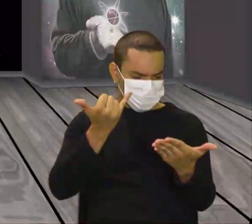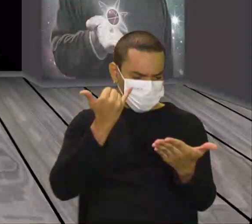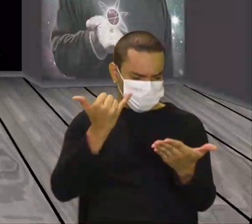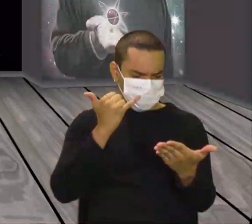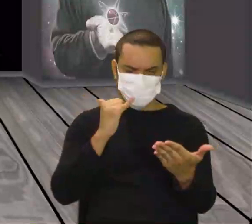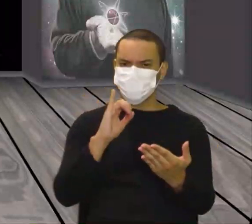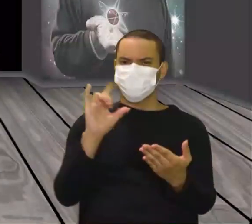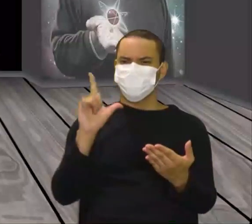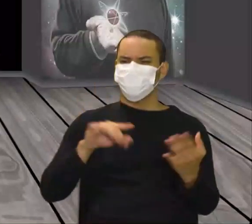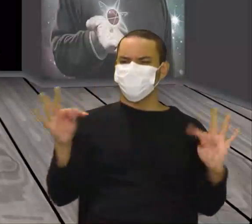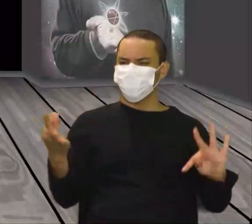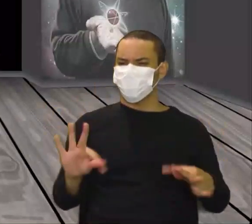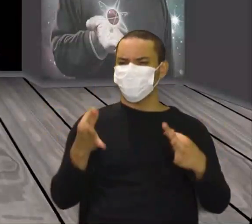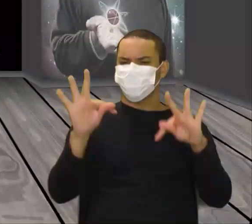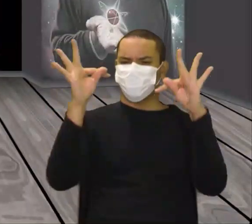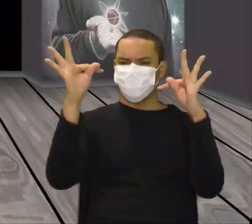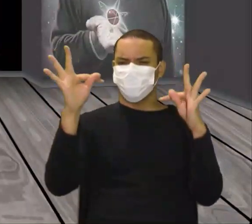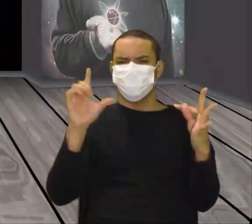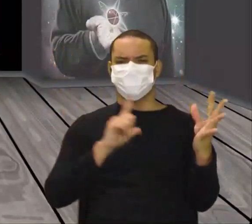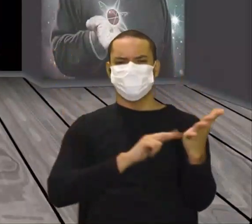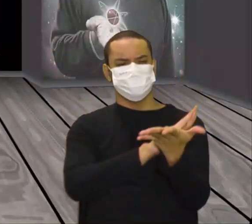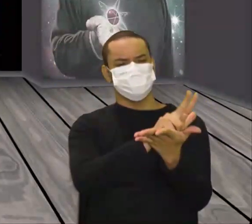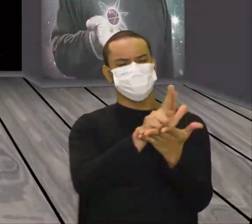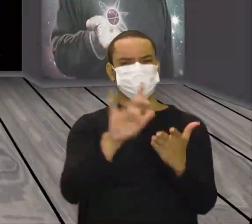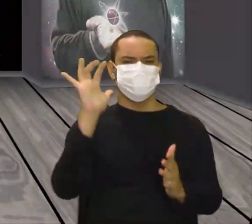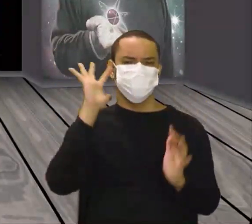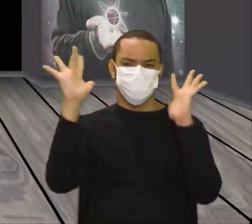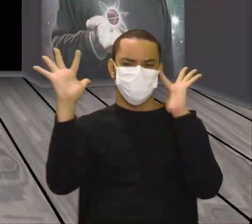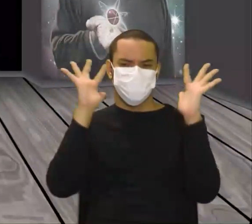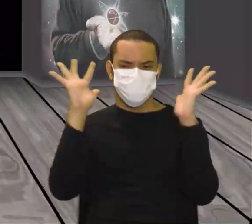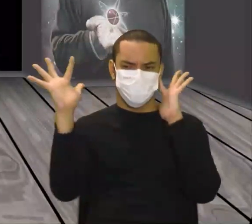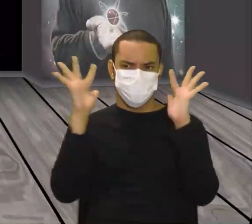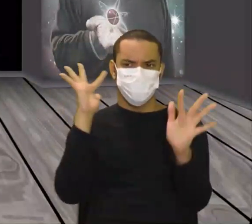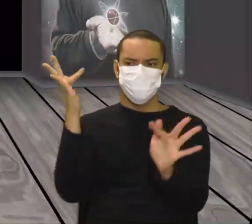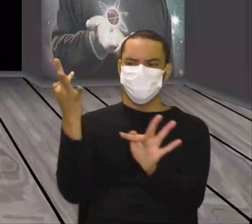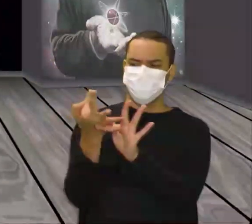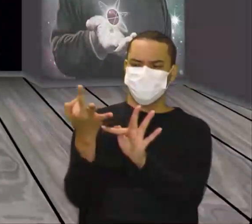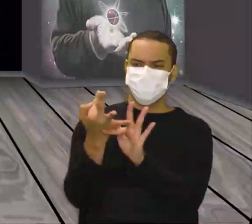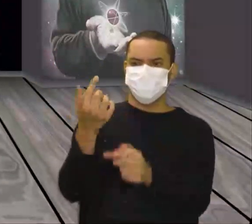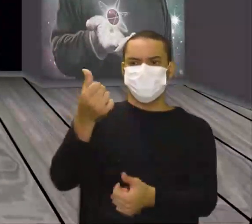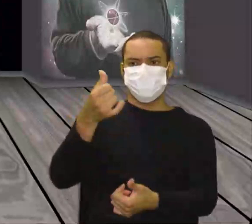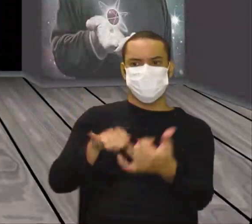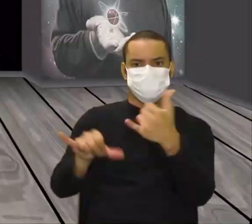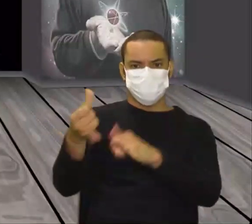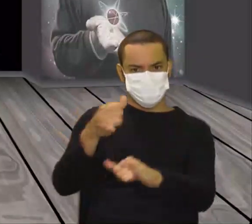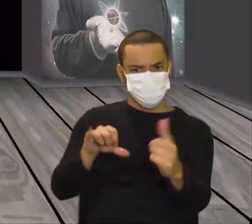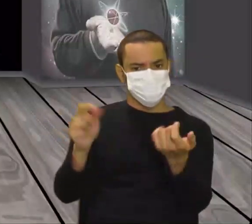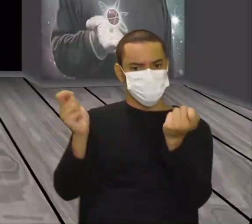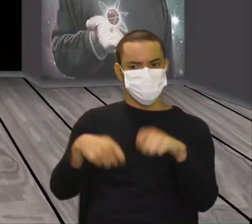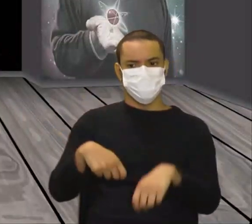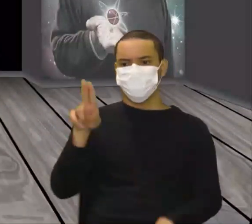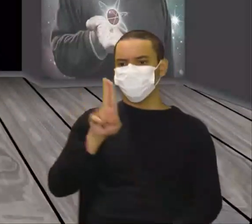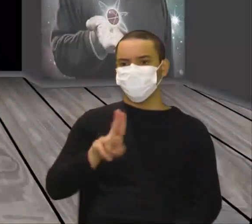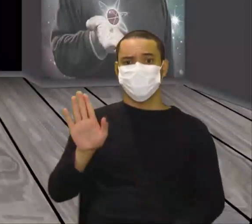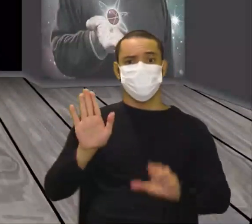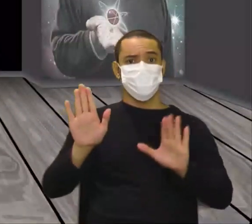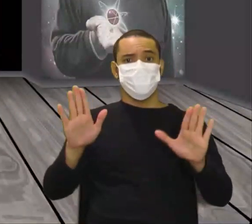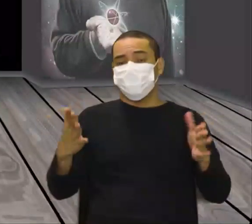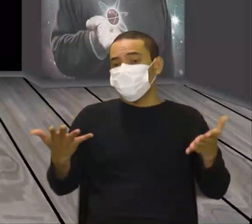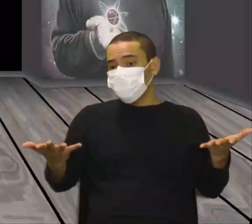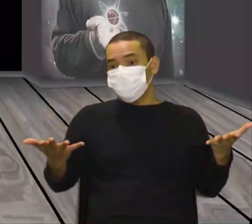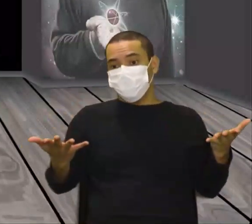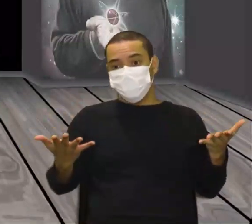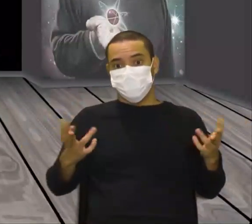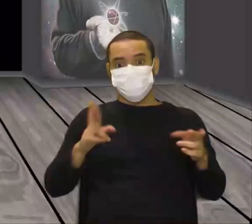tecnologia, cheio de teorias físicas, químicas, que você pode utilizar ali, mas,